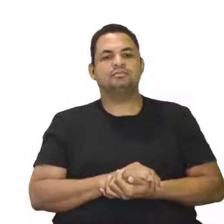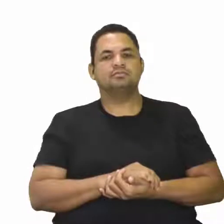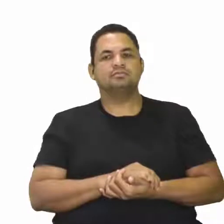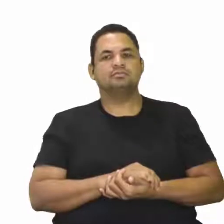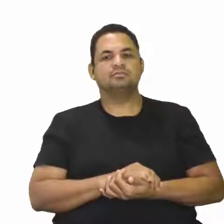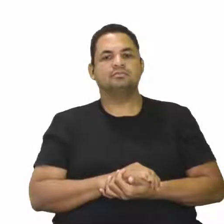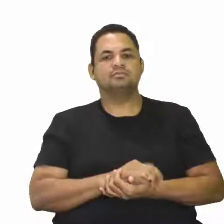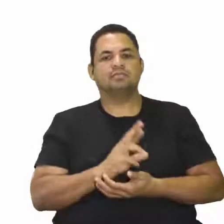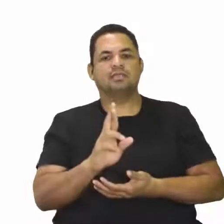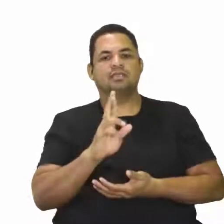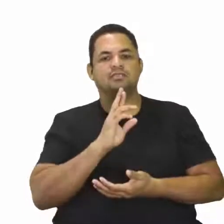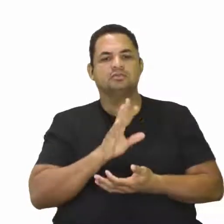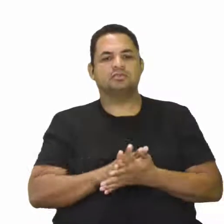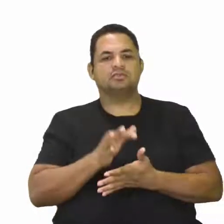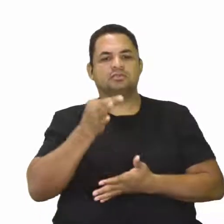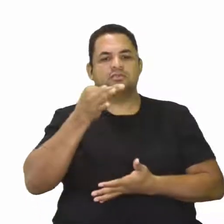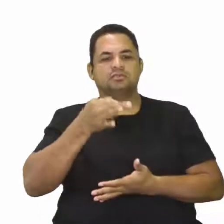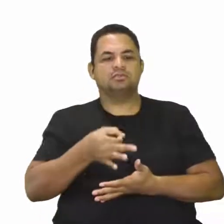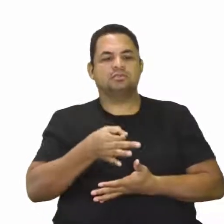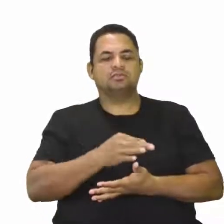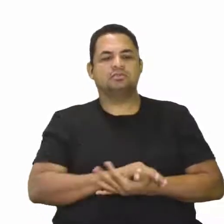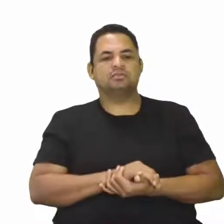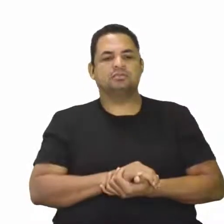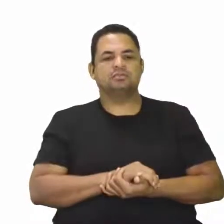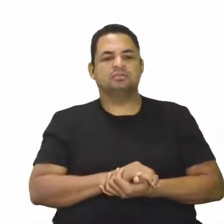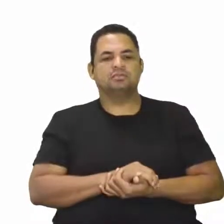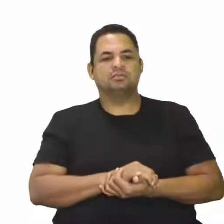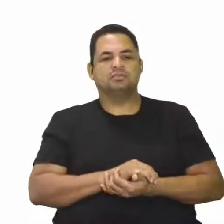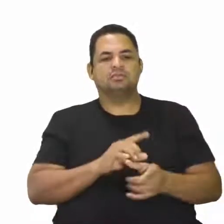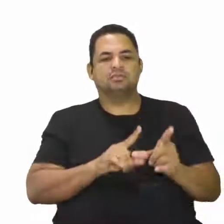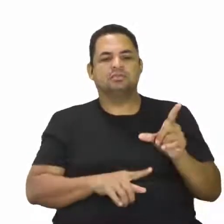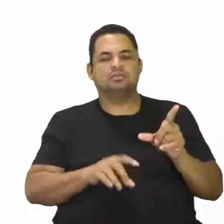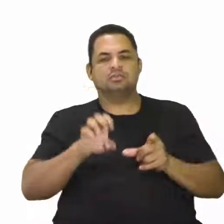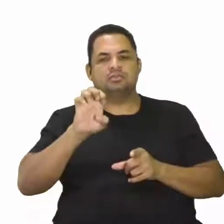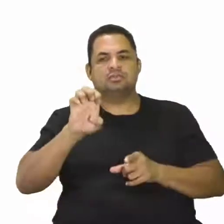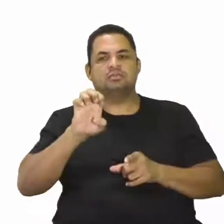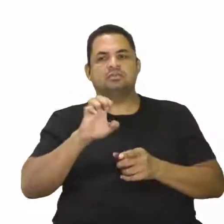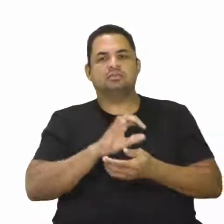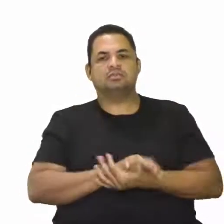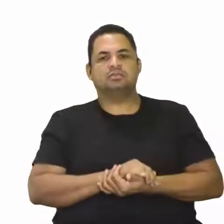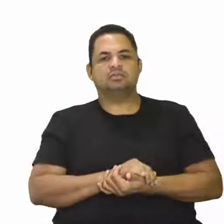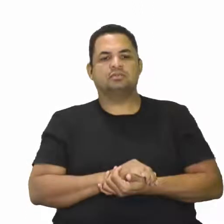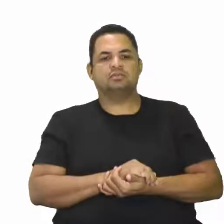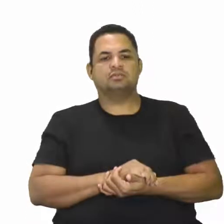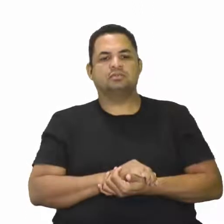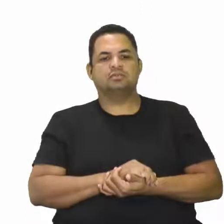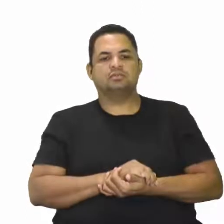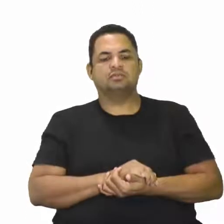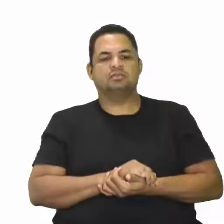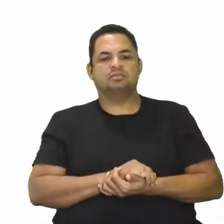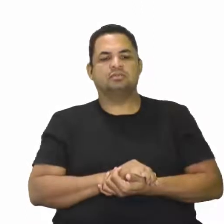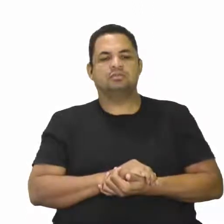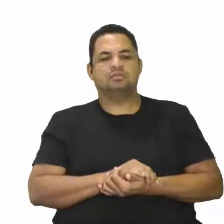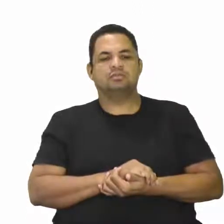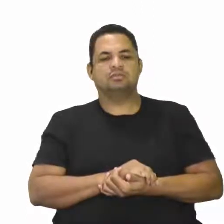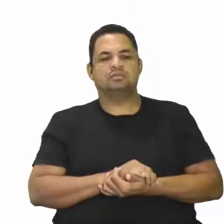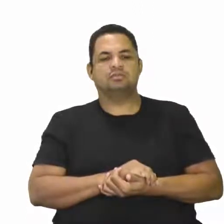para a nossa resposta correta. É a letra E, gente. Esses ticos